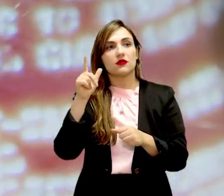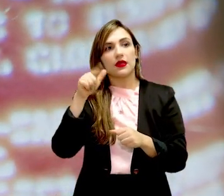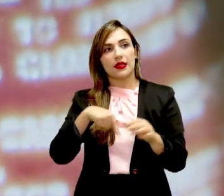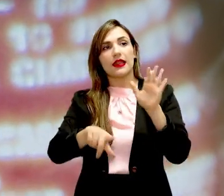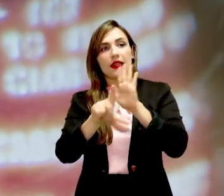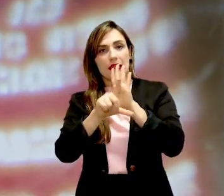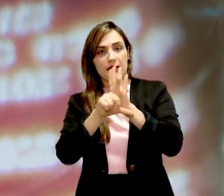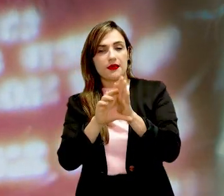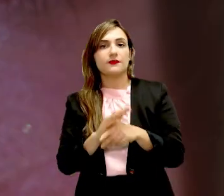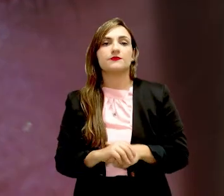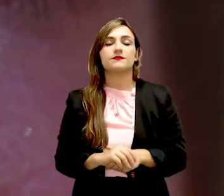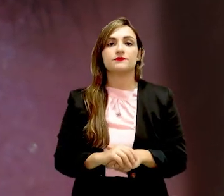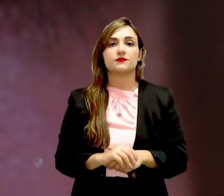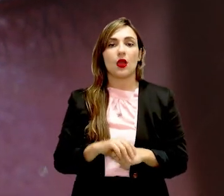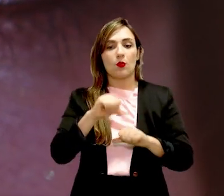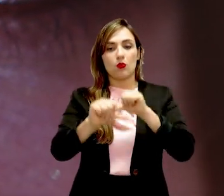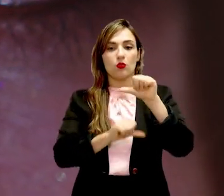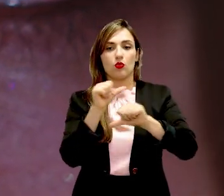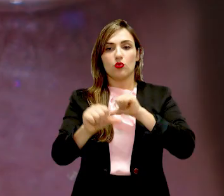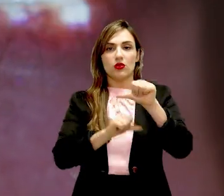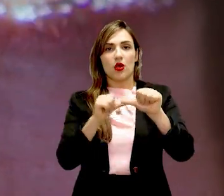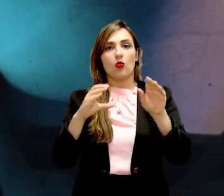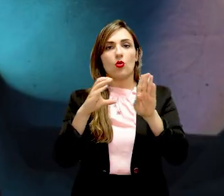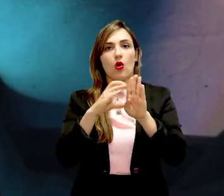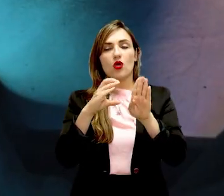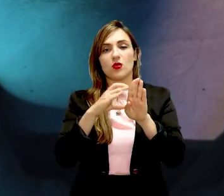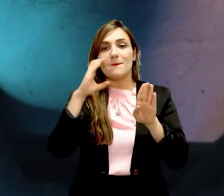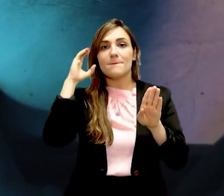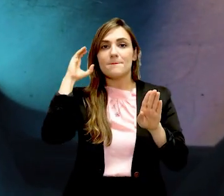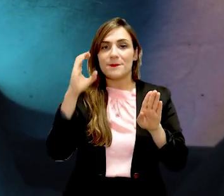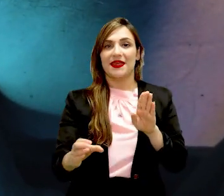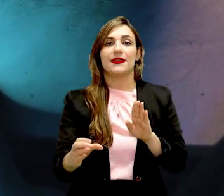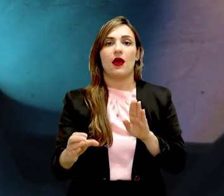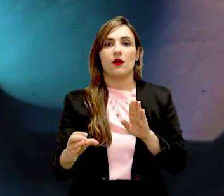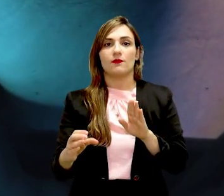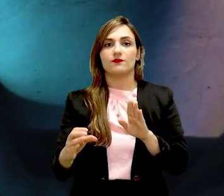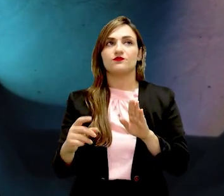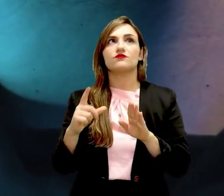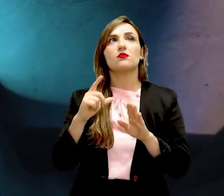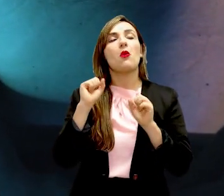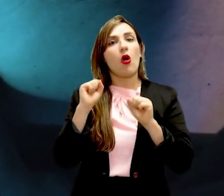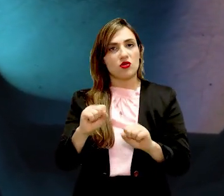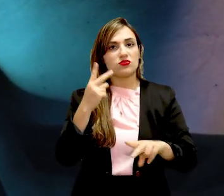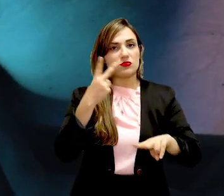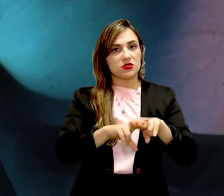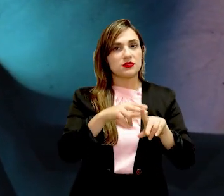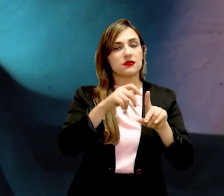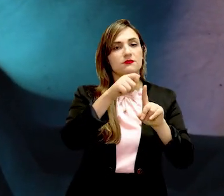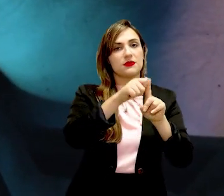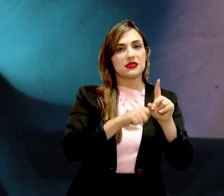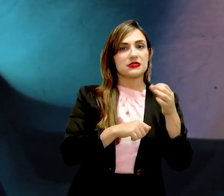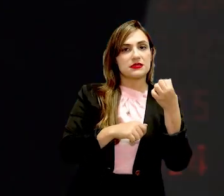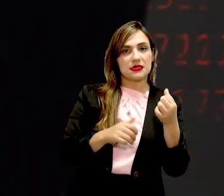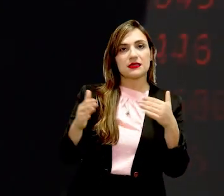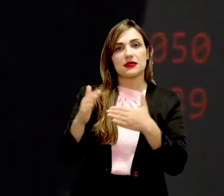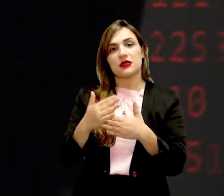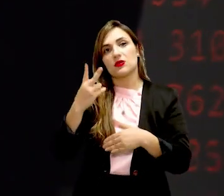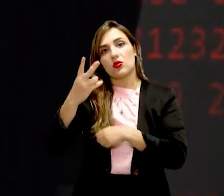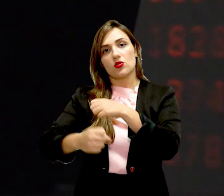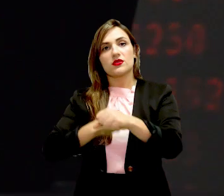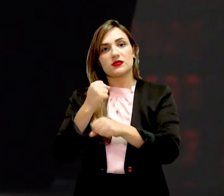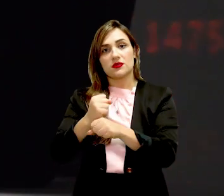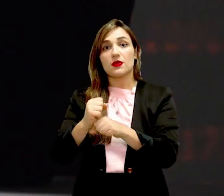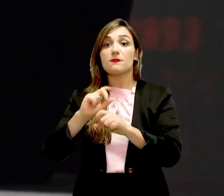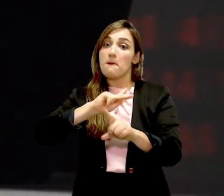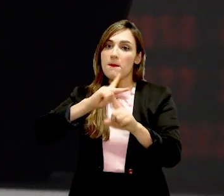aprovada em âmbito federal altera o Código Penal e prevê pena de reclusão de 6 meses a 2 anos e